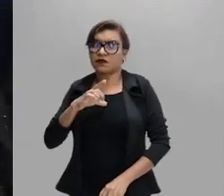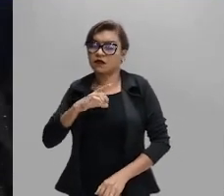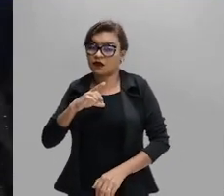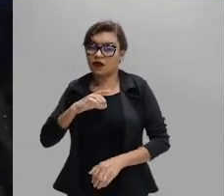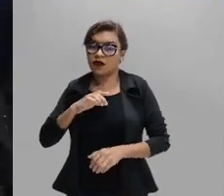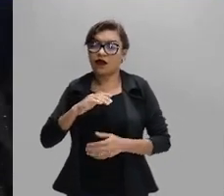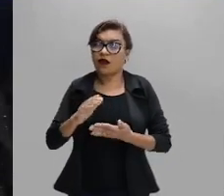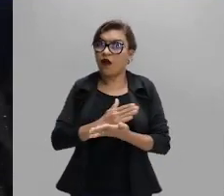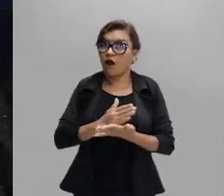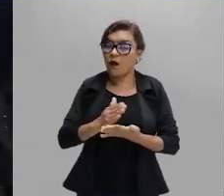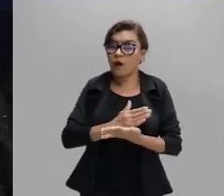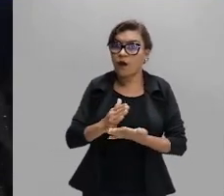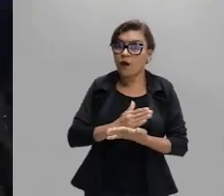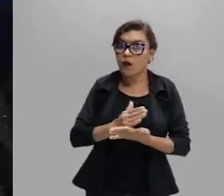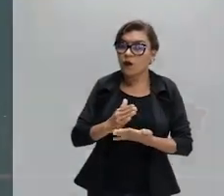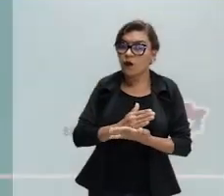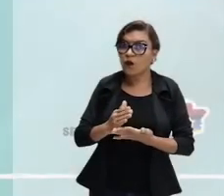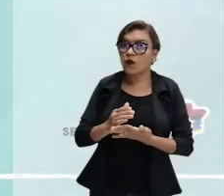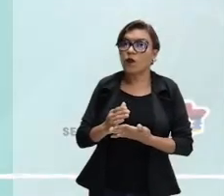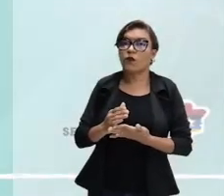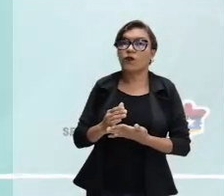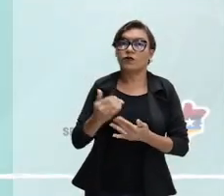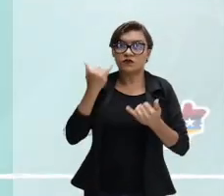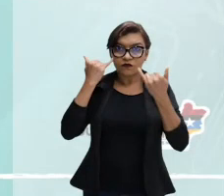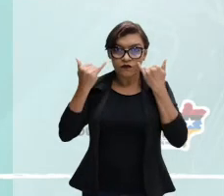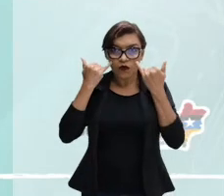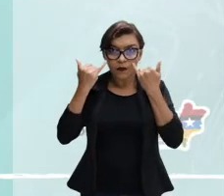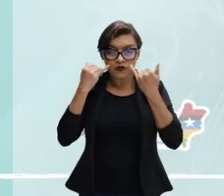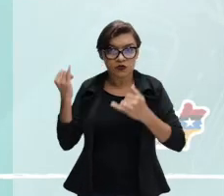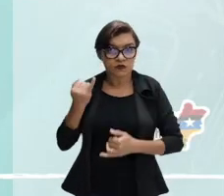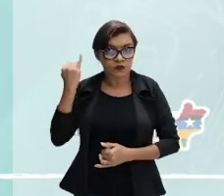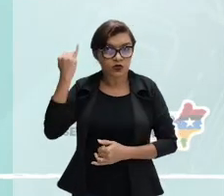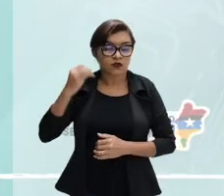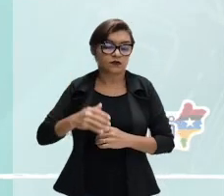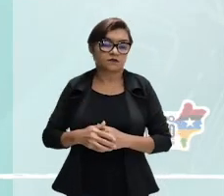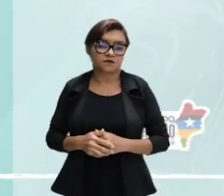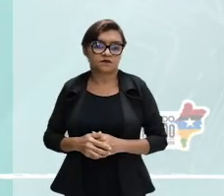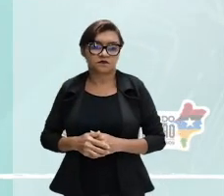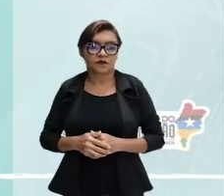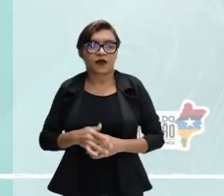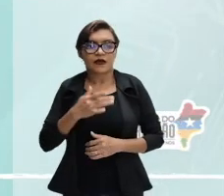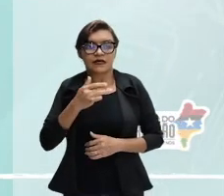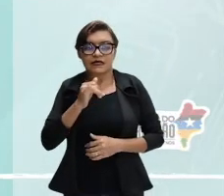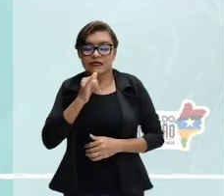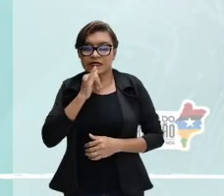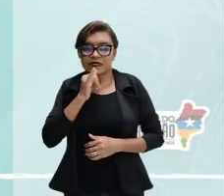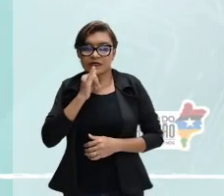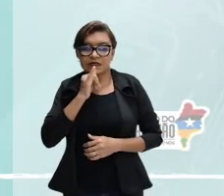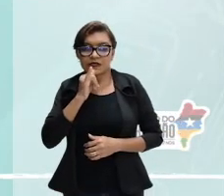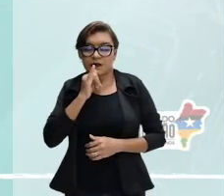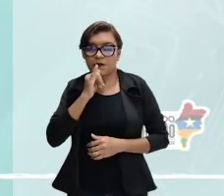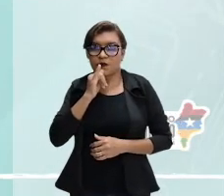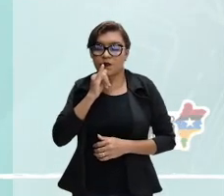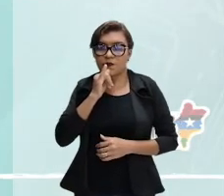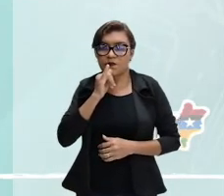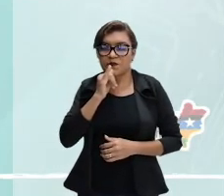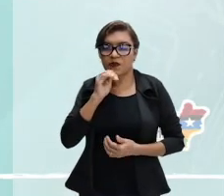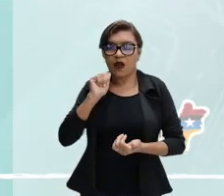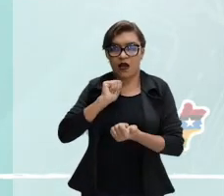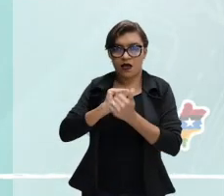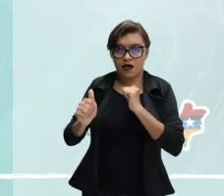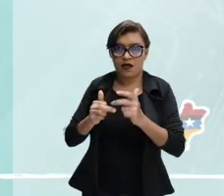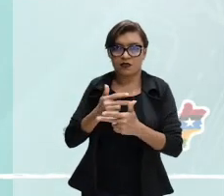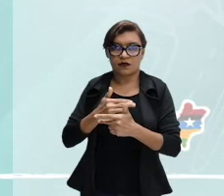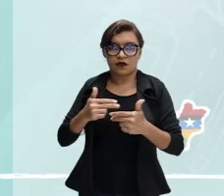peculiaridades em relação ao IMC. Vou explicar aqui para vocês. Atletas e pessoas muito musculosas não podem